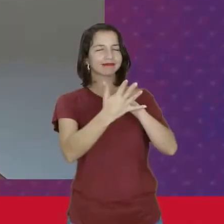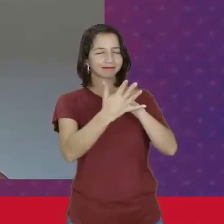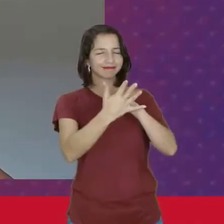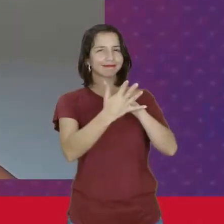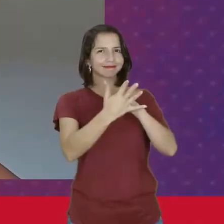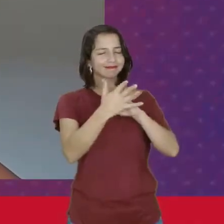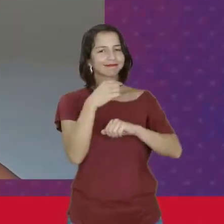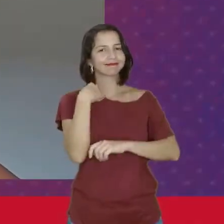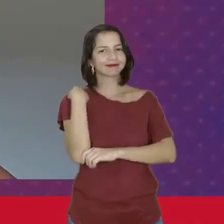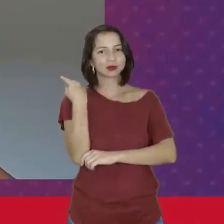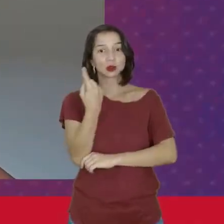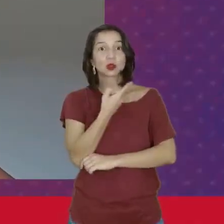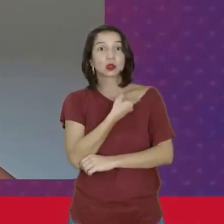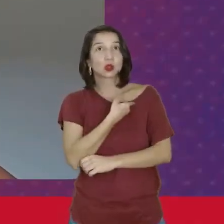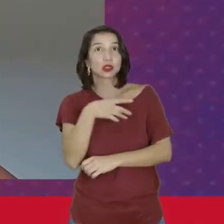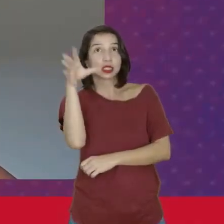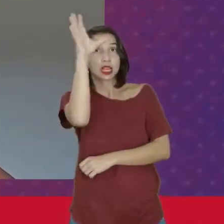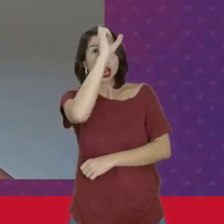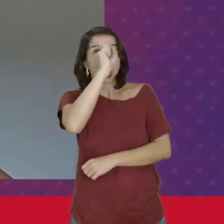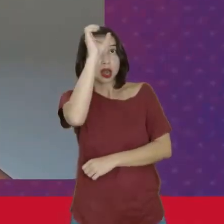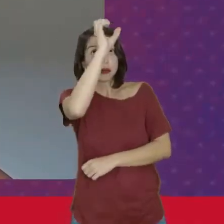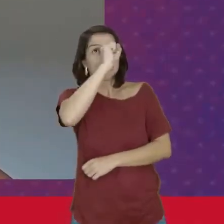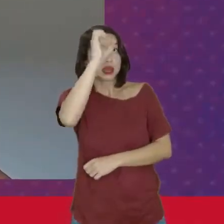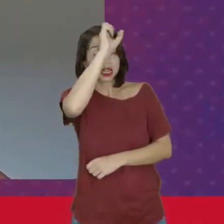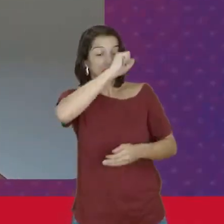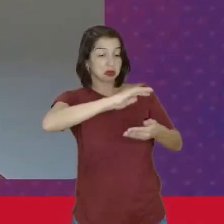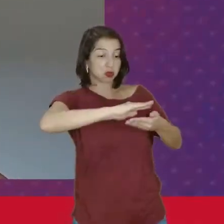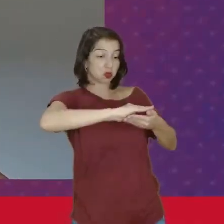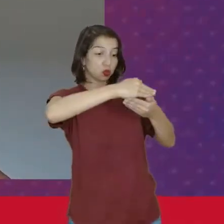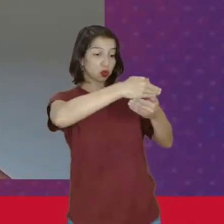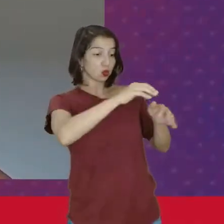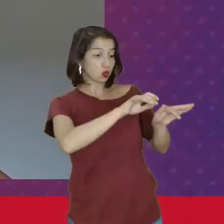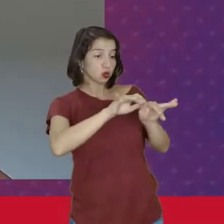né? Aprendemos a mexer com as ferramentas digitais.